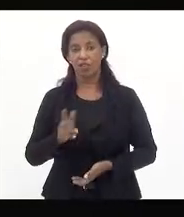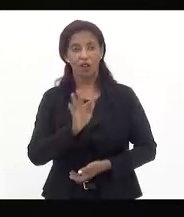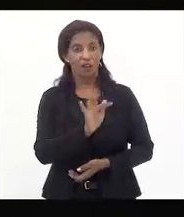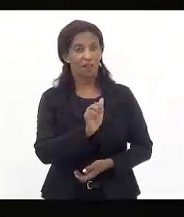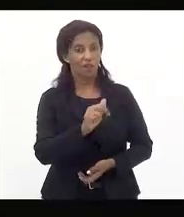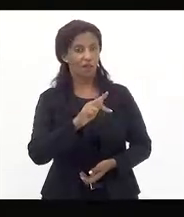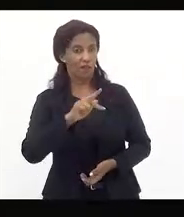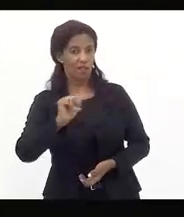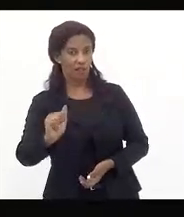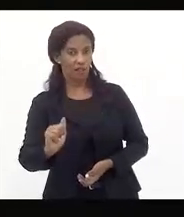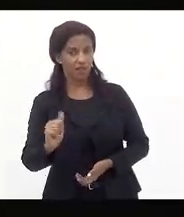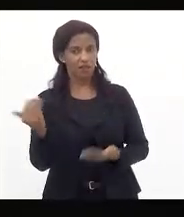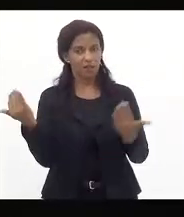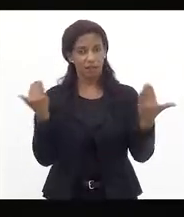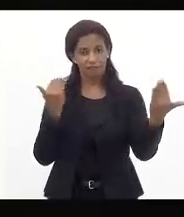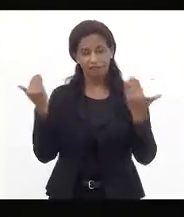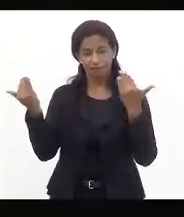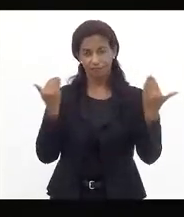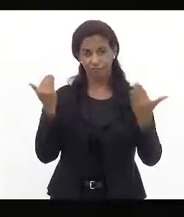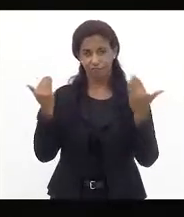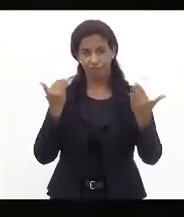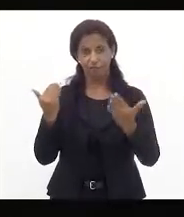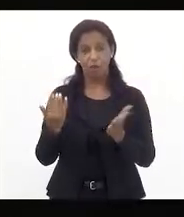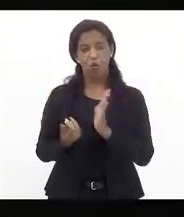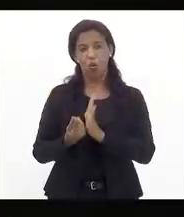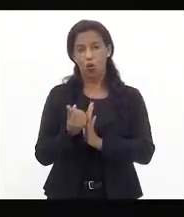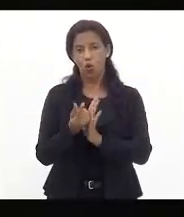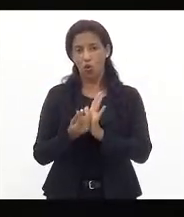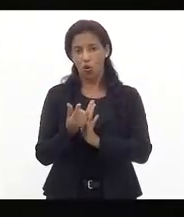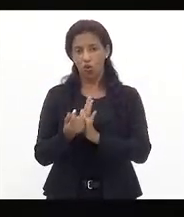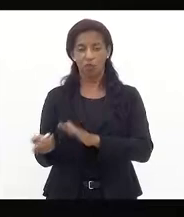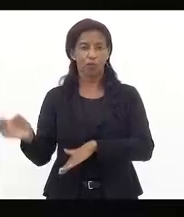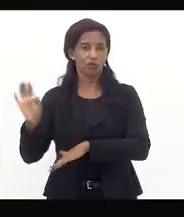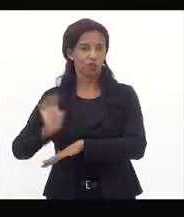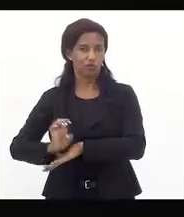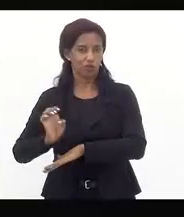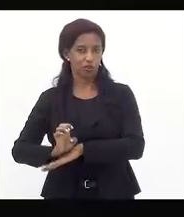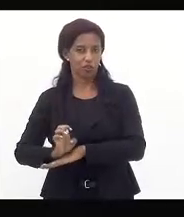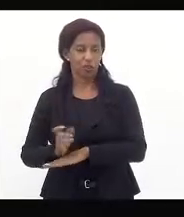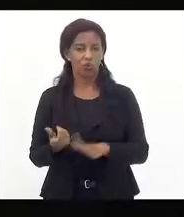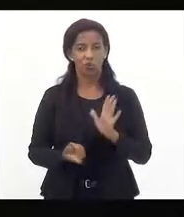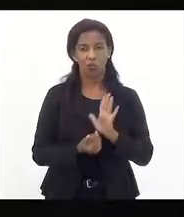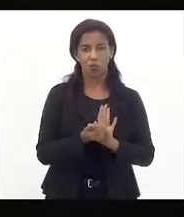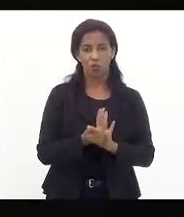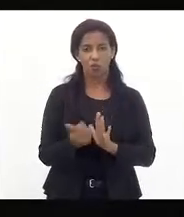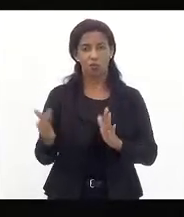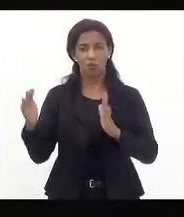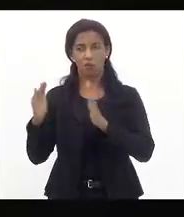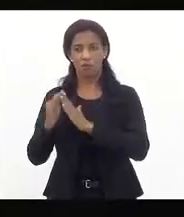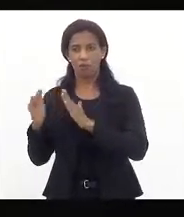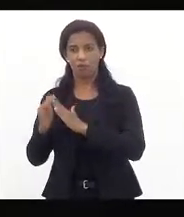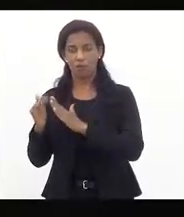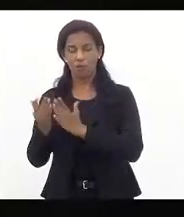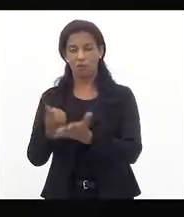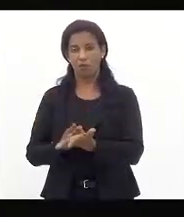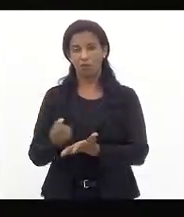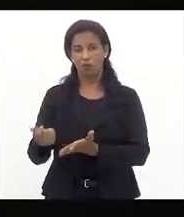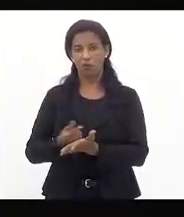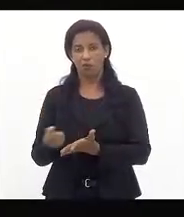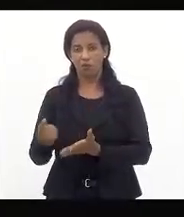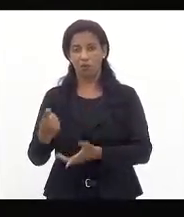falácia assemelhar orçamento de Estado com orçamento doméstico. O